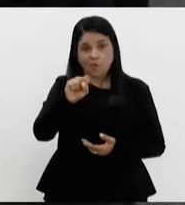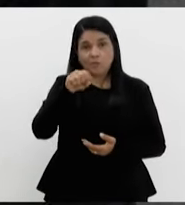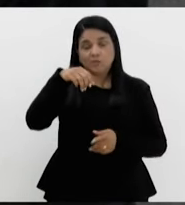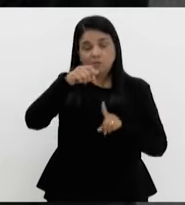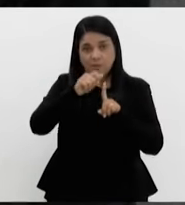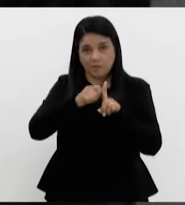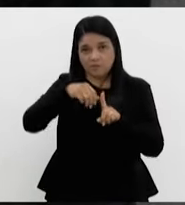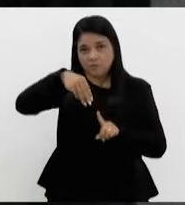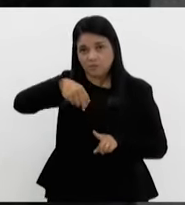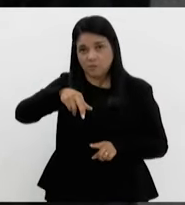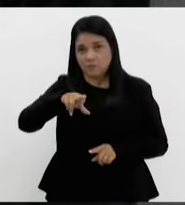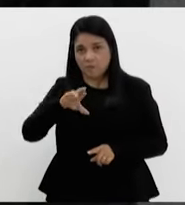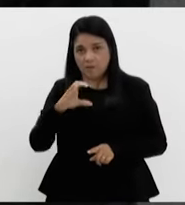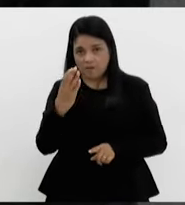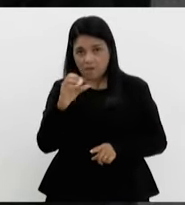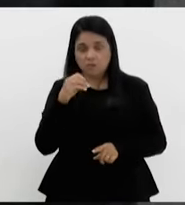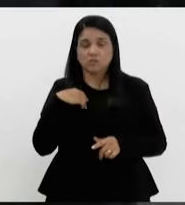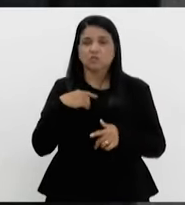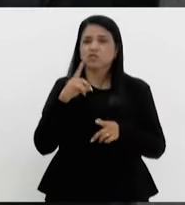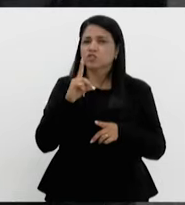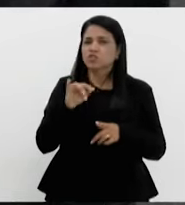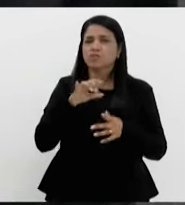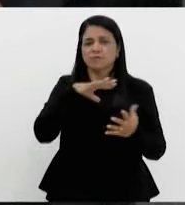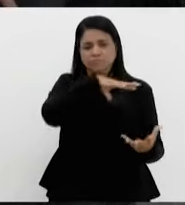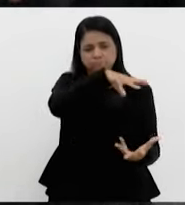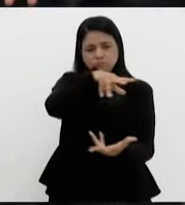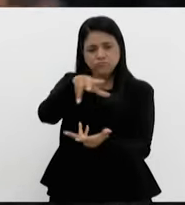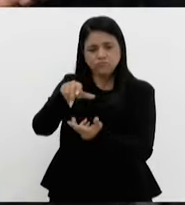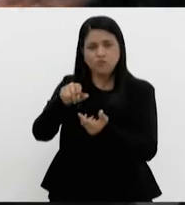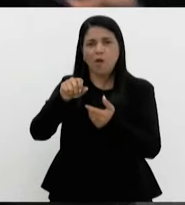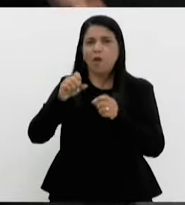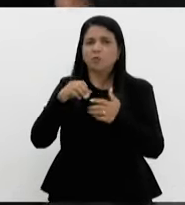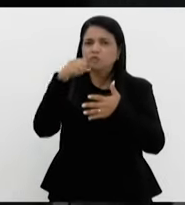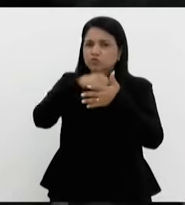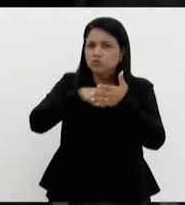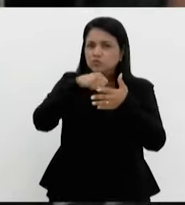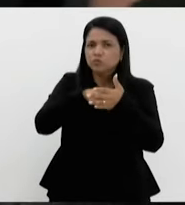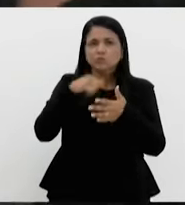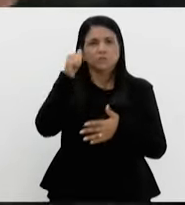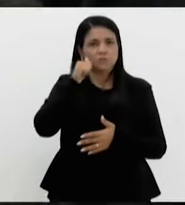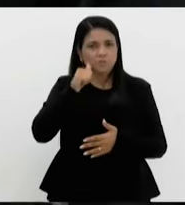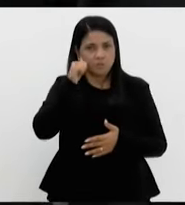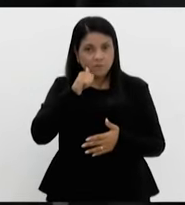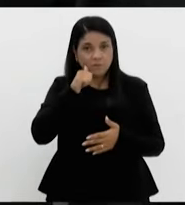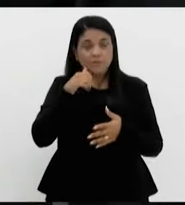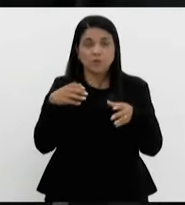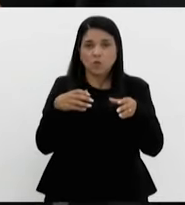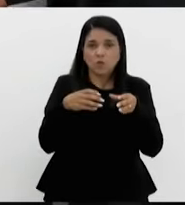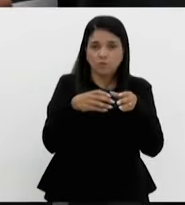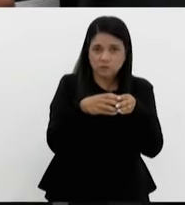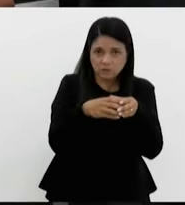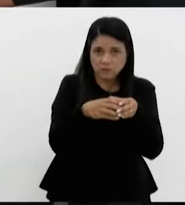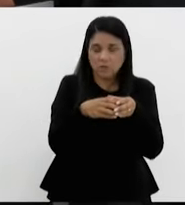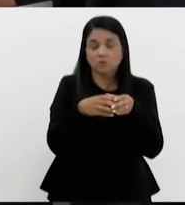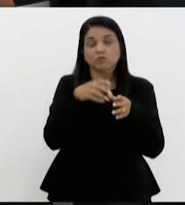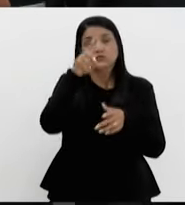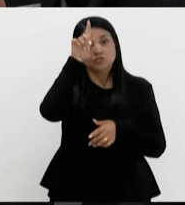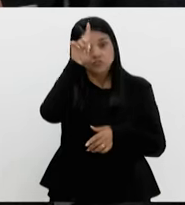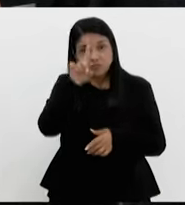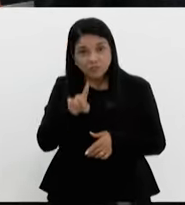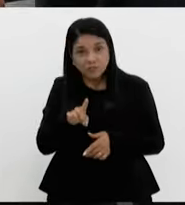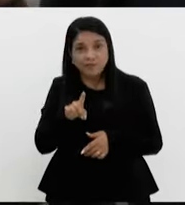Dia Internacional de Luta das Mulheres, vamos fazer aqui na Assembleia Legislativa, pela Comissão de Defesa dos Direitos das